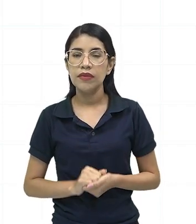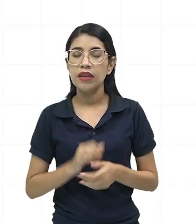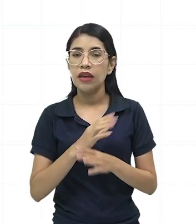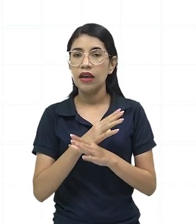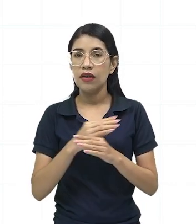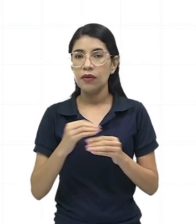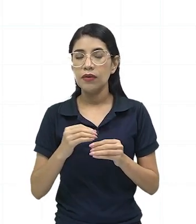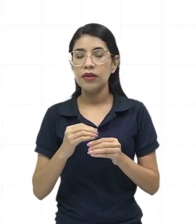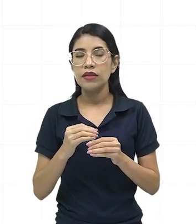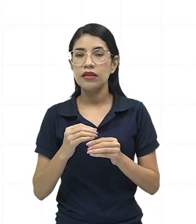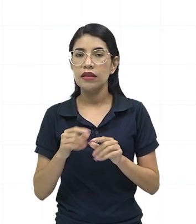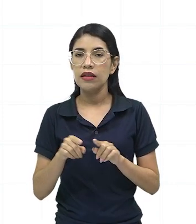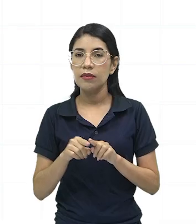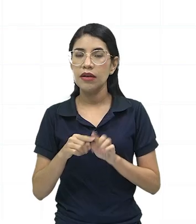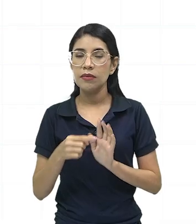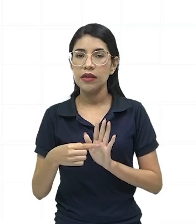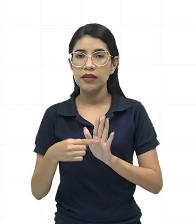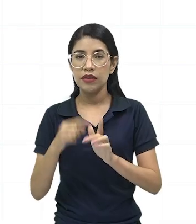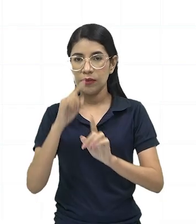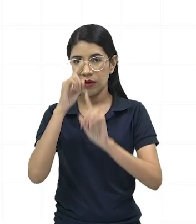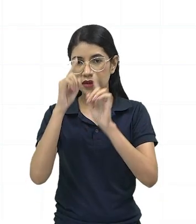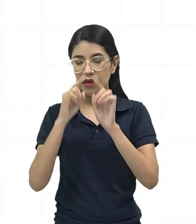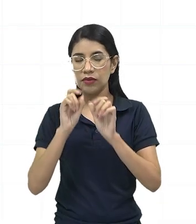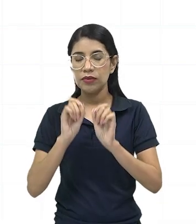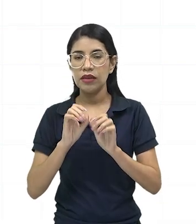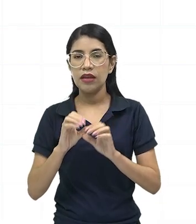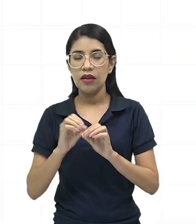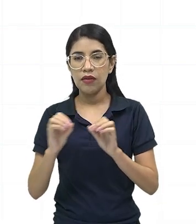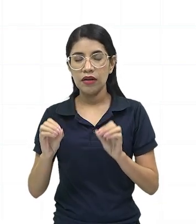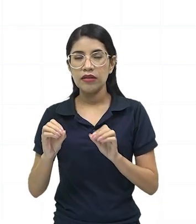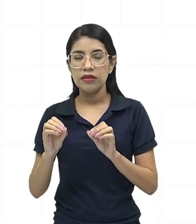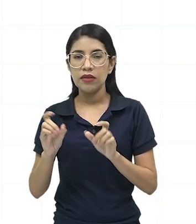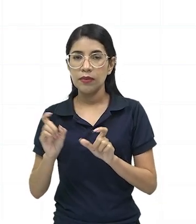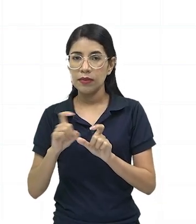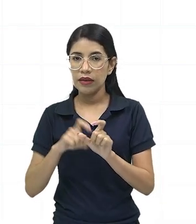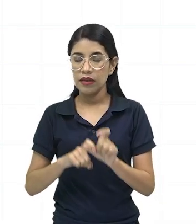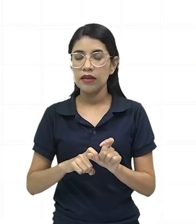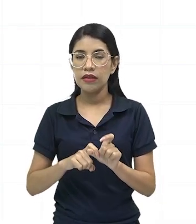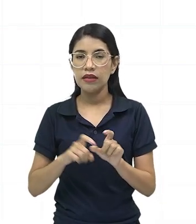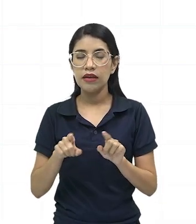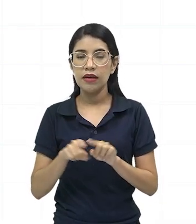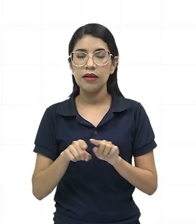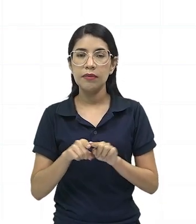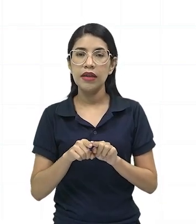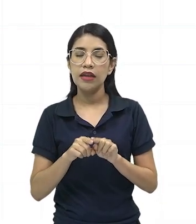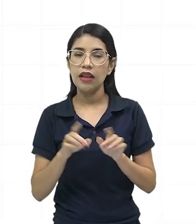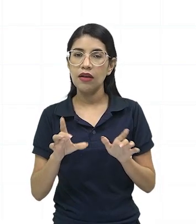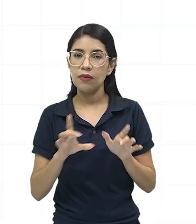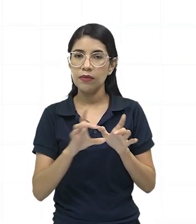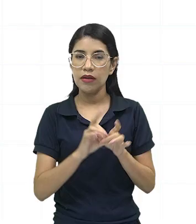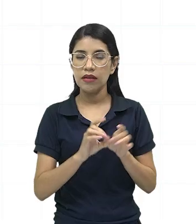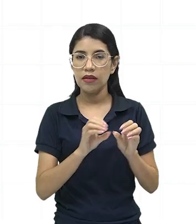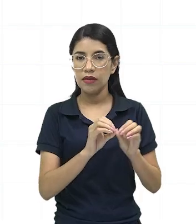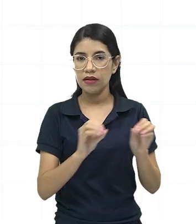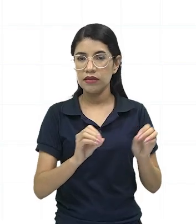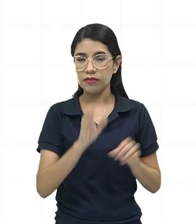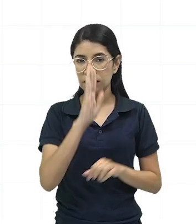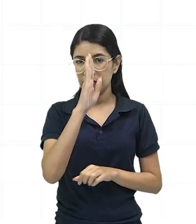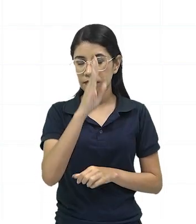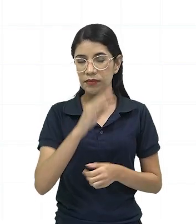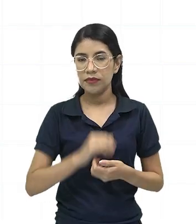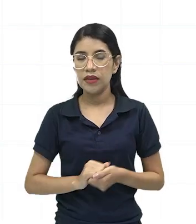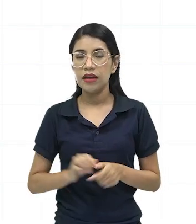conjunções introduzem a ideia da oração subordinada e a conectam à ideia principal. E ela vai estabelecer relações